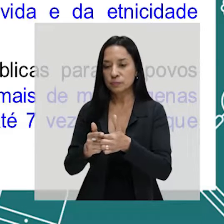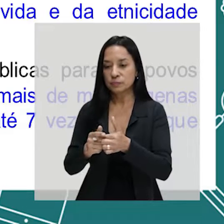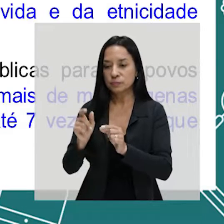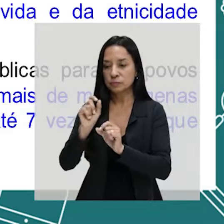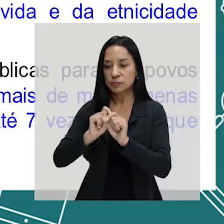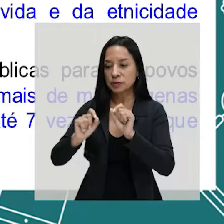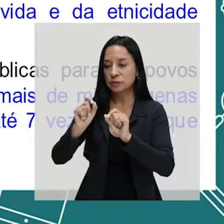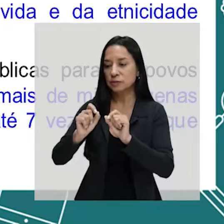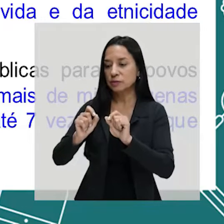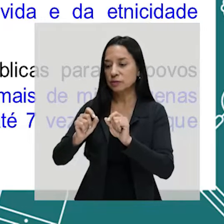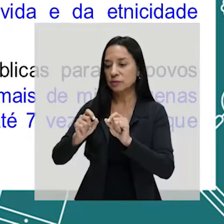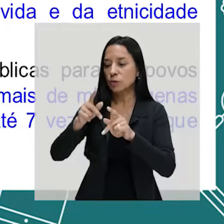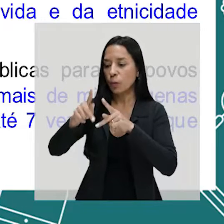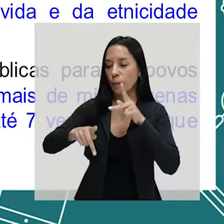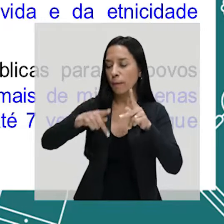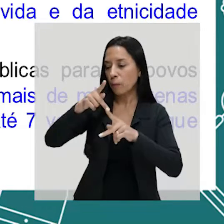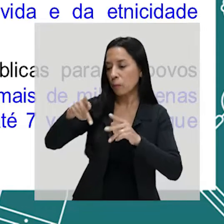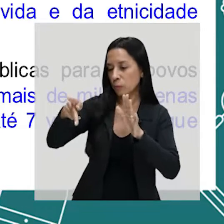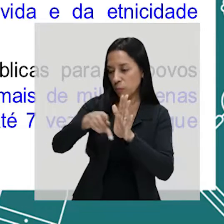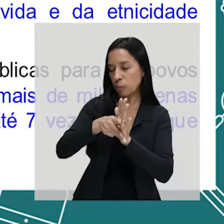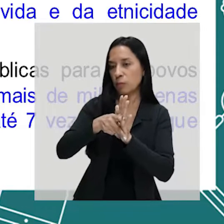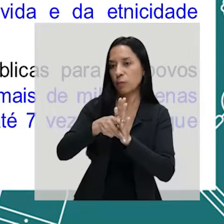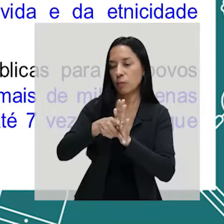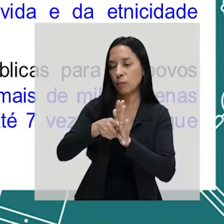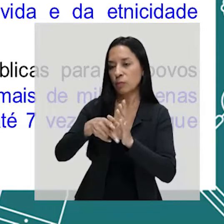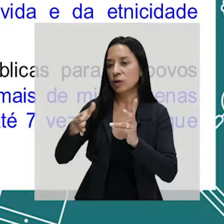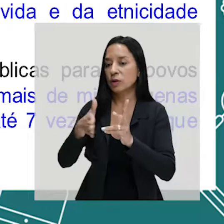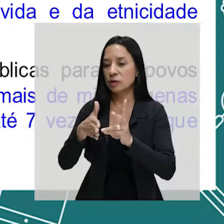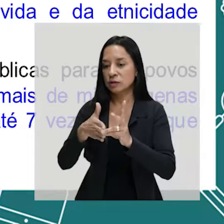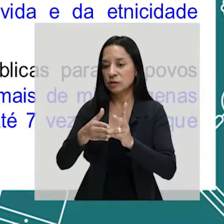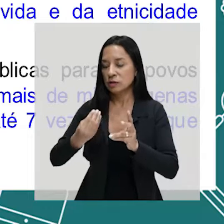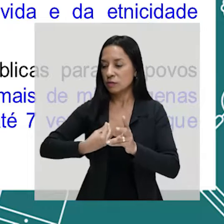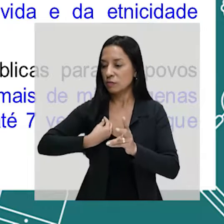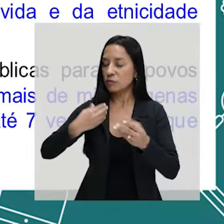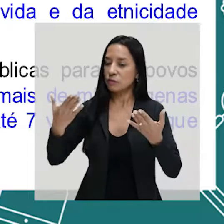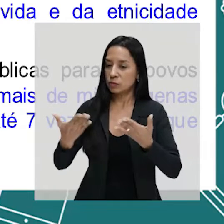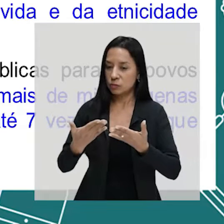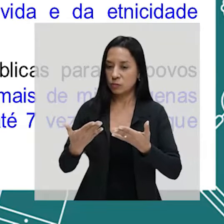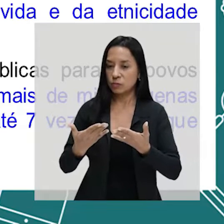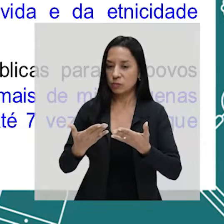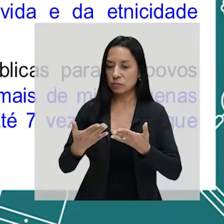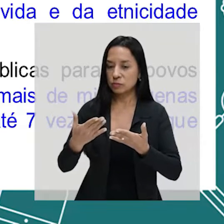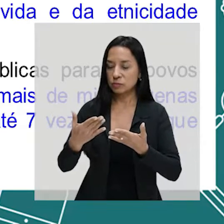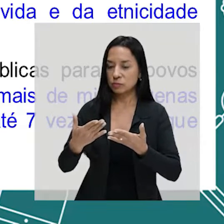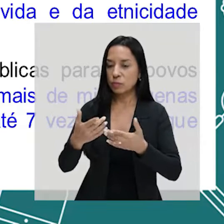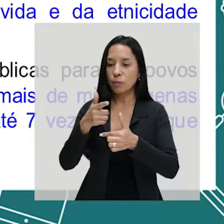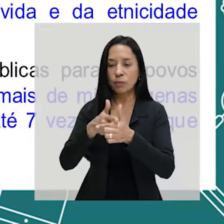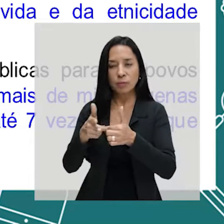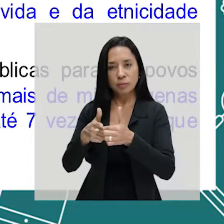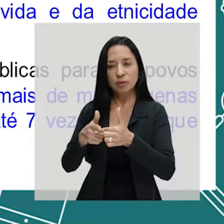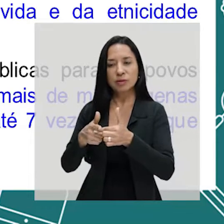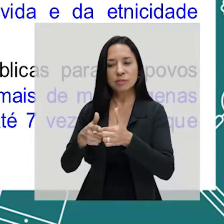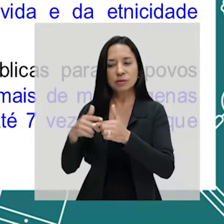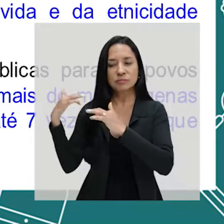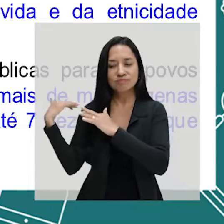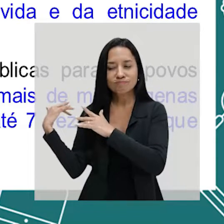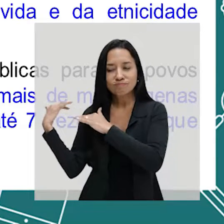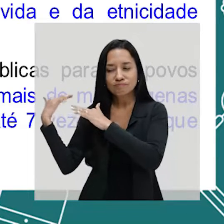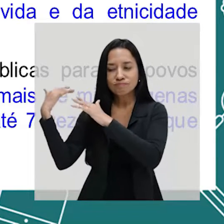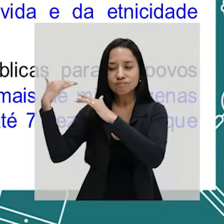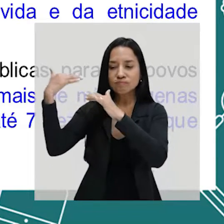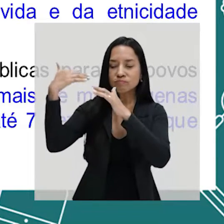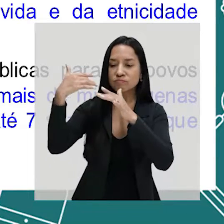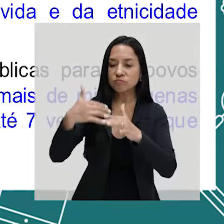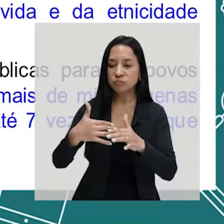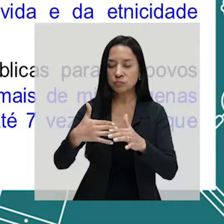o que esses ativos a vivem na atualidade problemáticas que na verdade também são históricas e